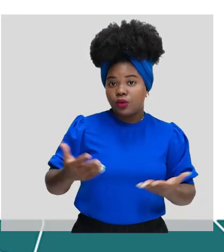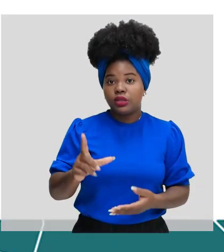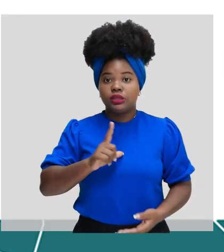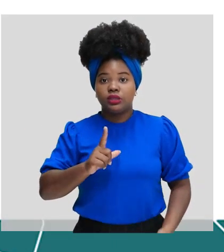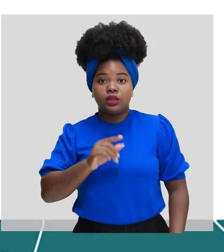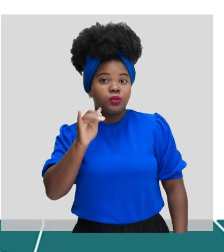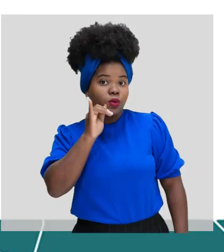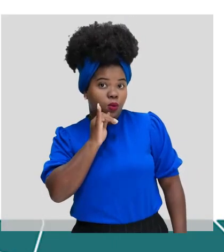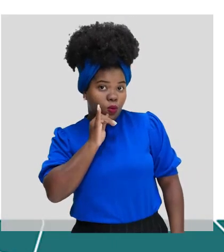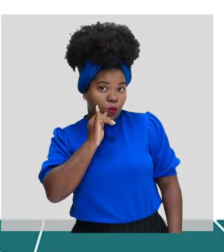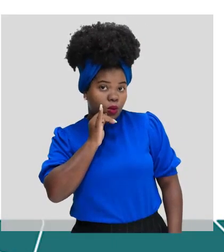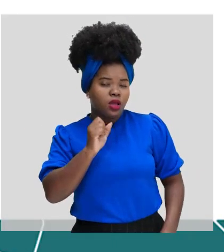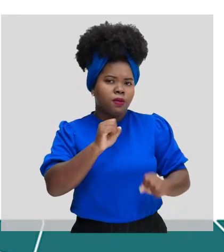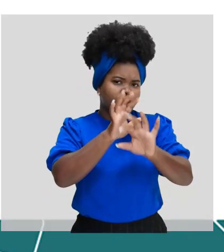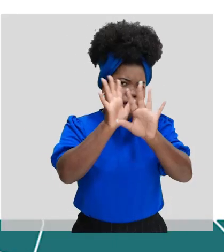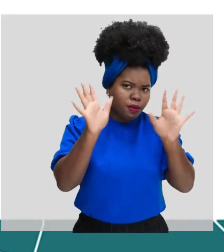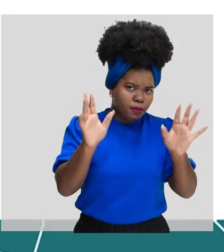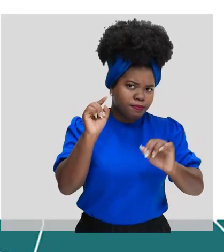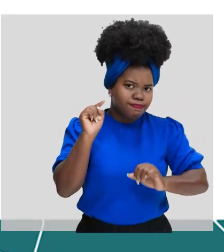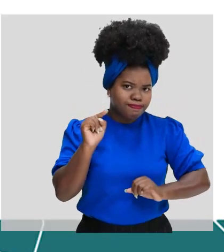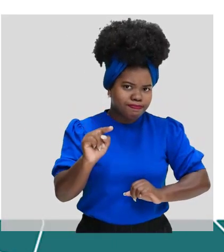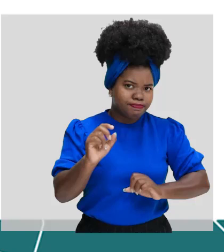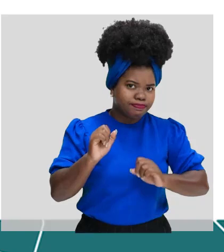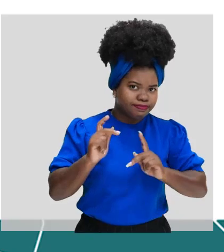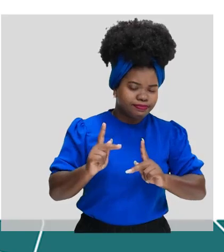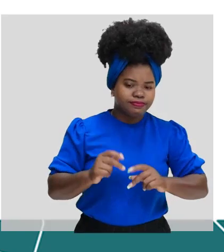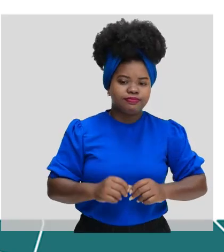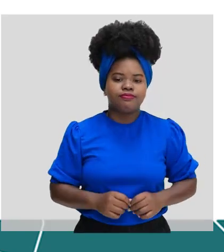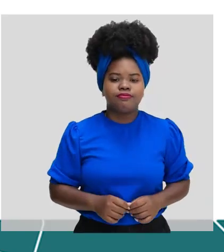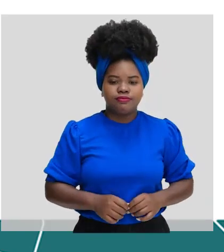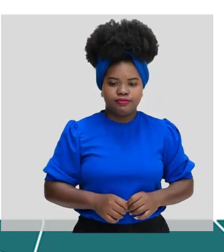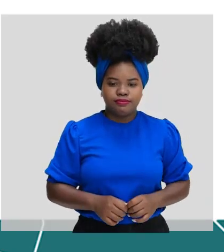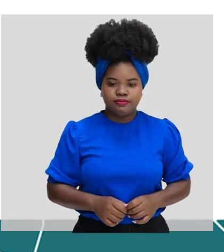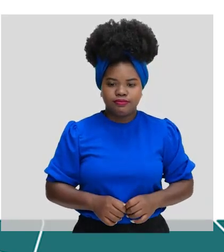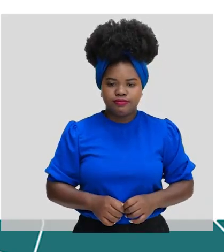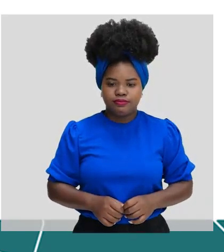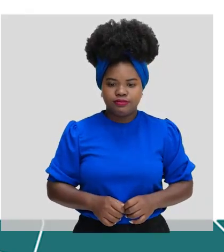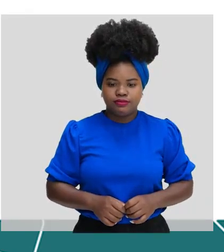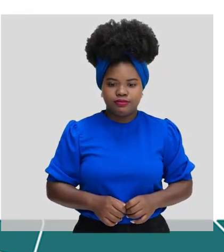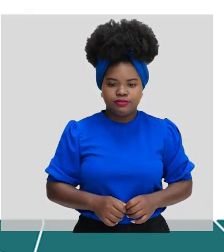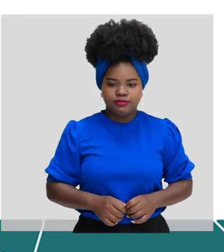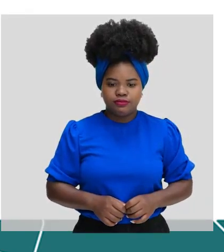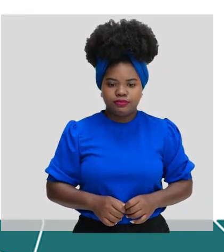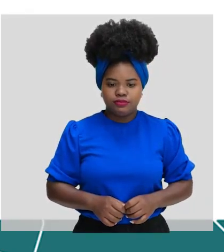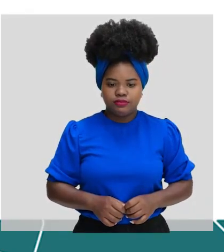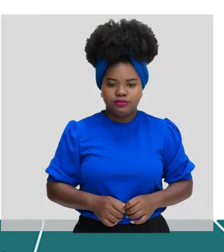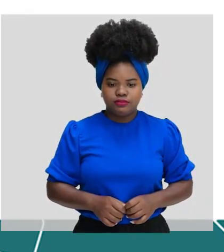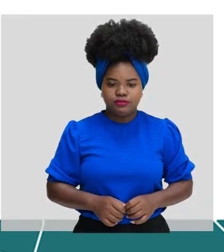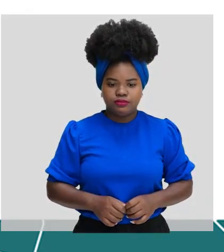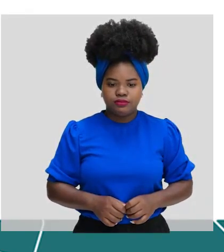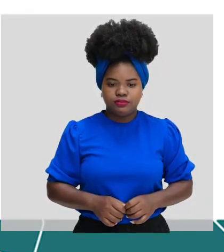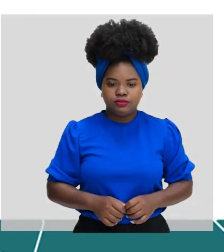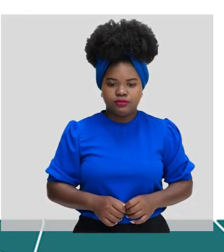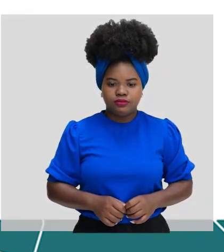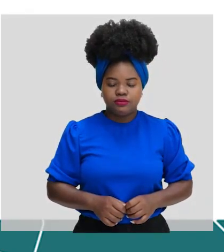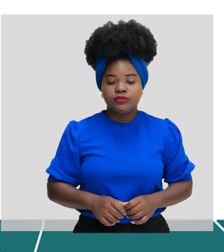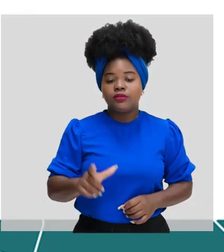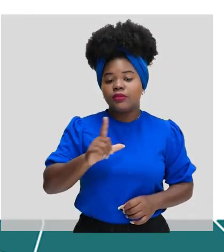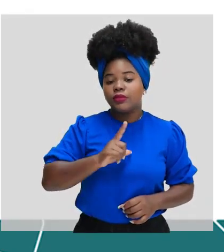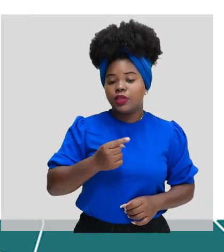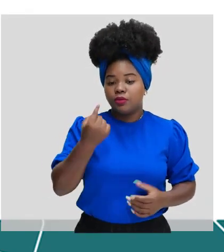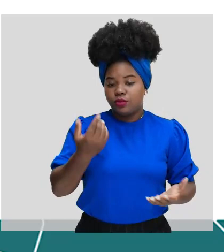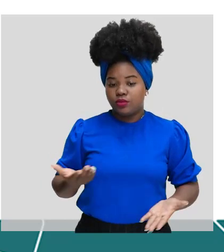um exemplo, para poder ficar bem mais claro essa situação do ar atmosférico, tá bom? Um